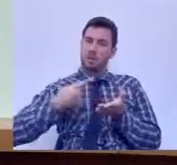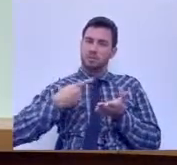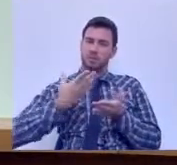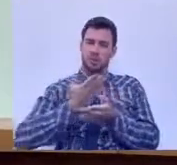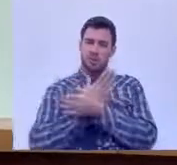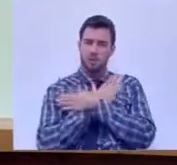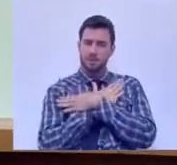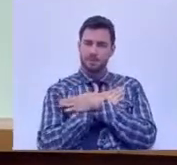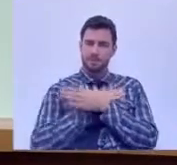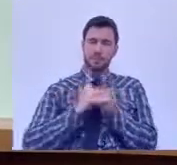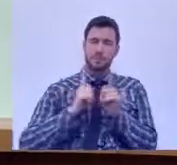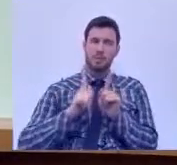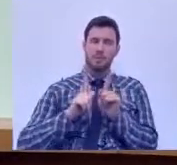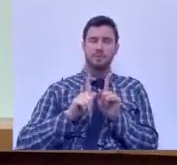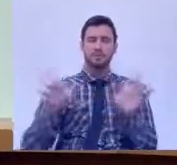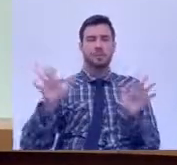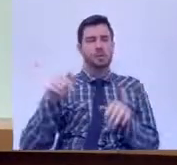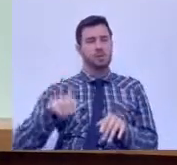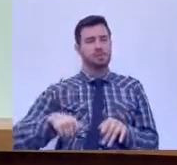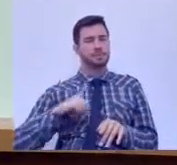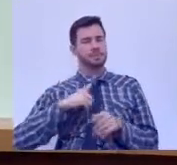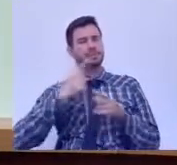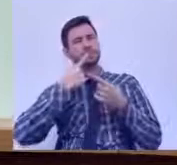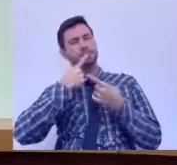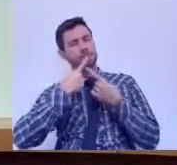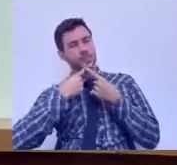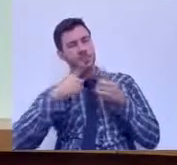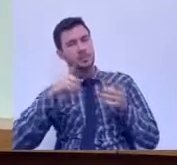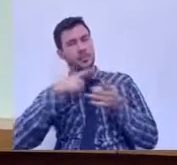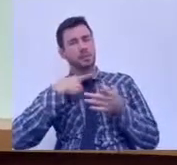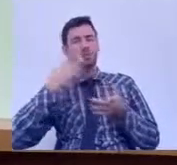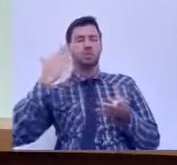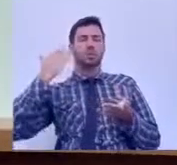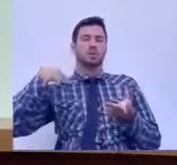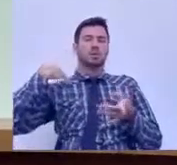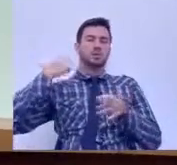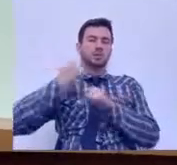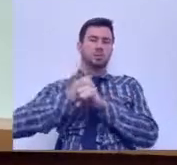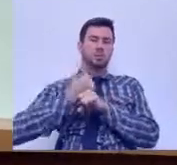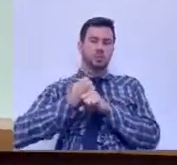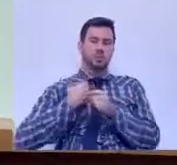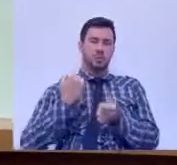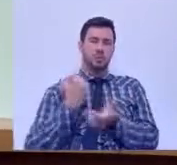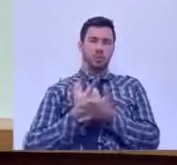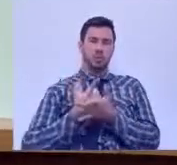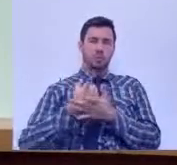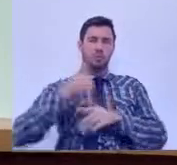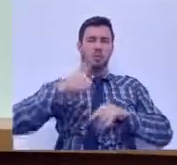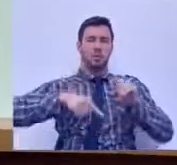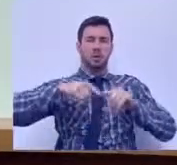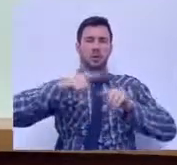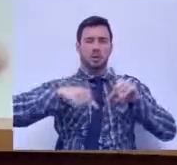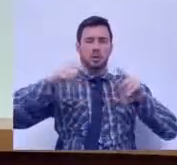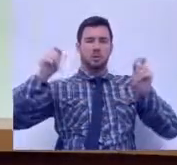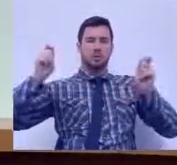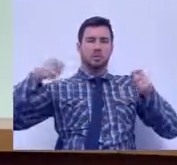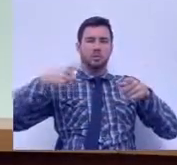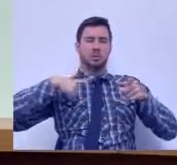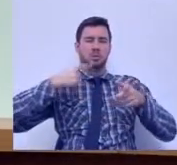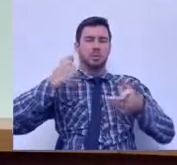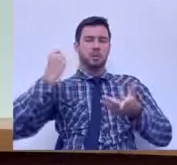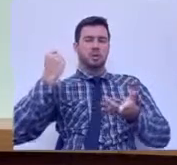do município de Guarulhos. Tivemos denúncia o ano passado que compraram material que daria para fazer urnas com uns 4, 5